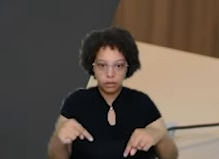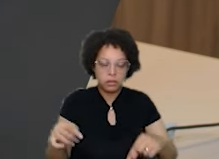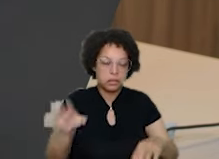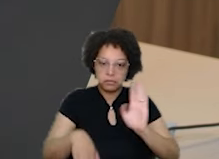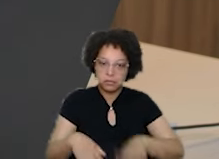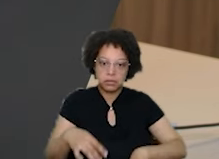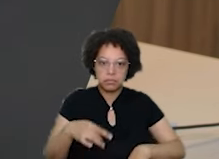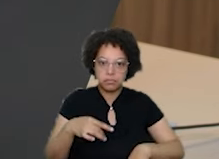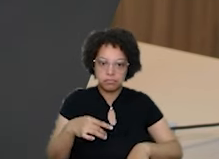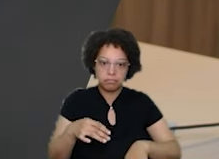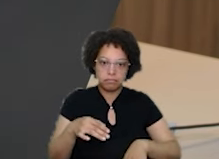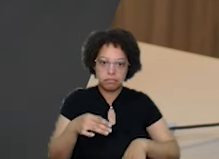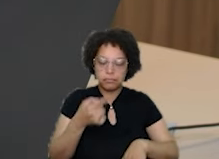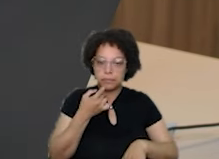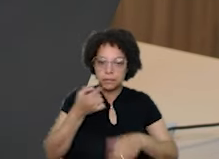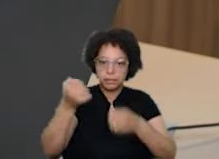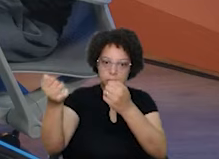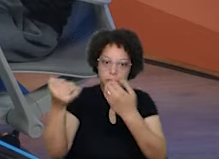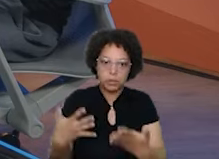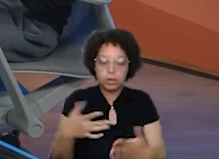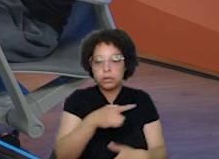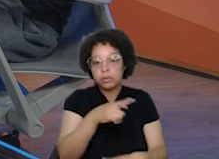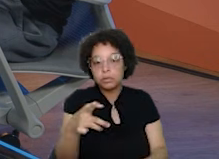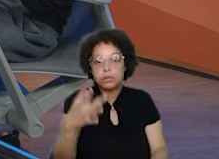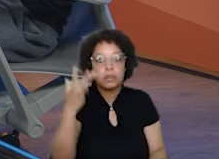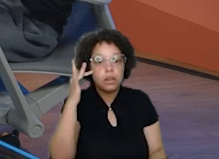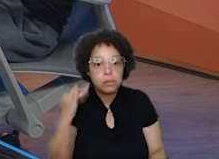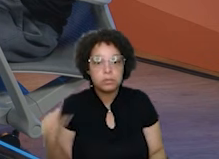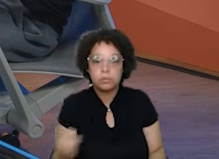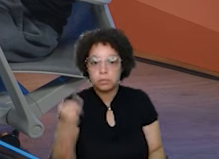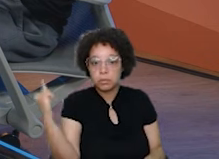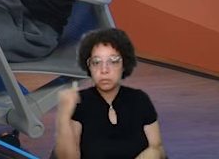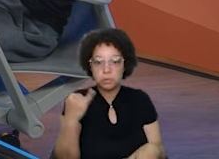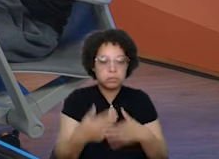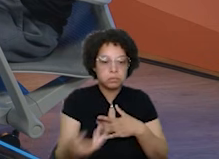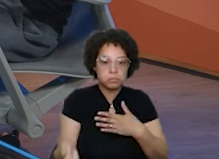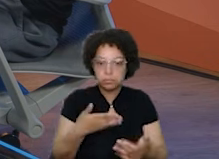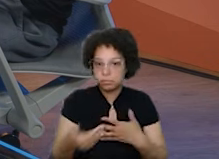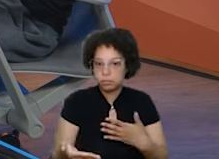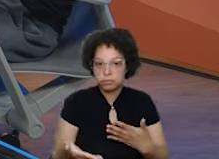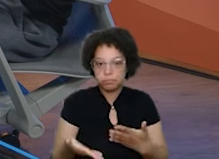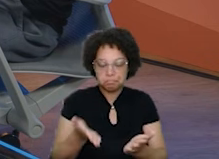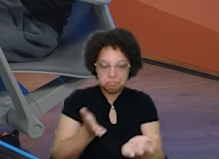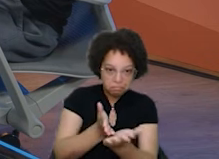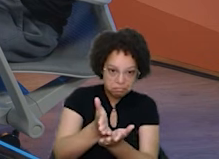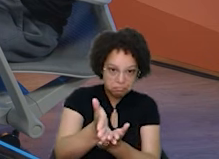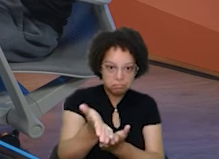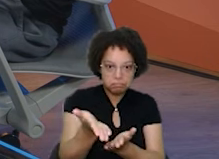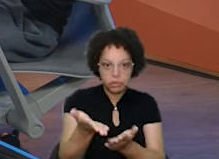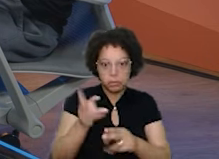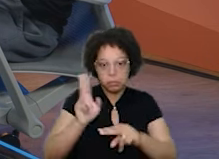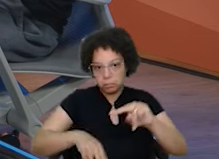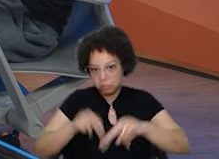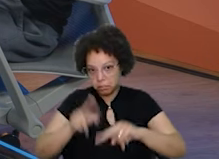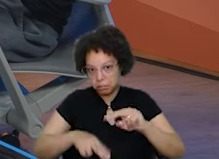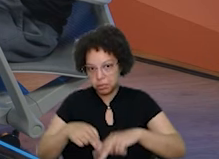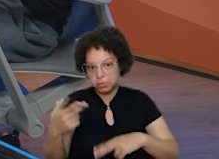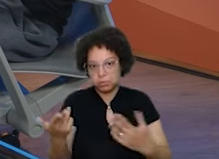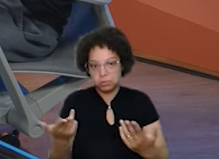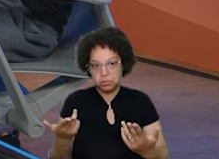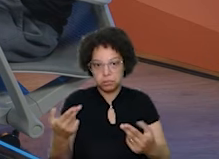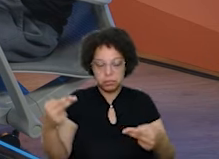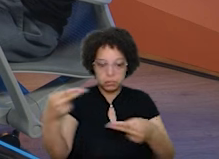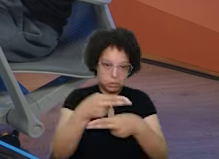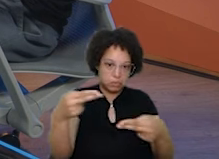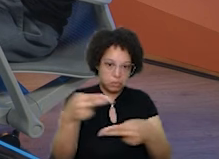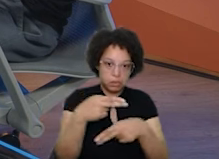acham considerem importante seja de uma de um direcionamento de um produto da Casa né do sebrai a